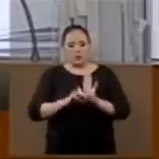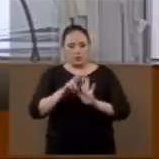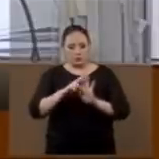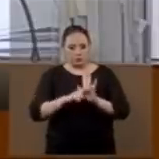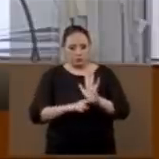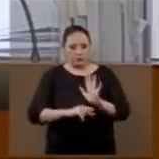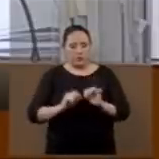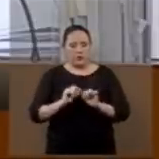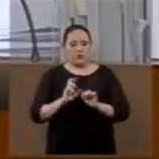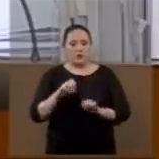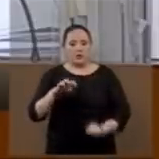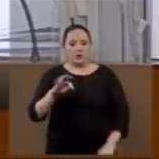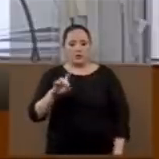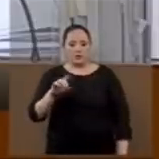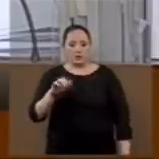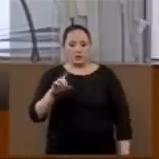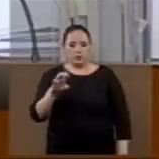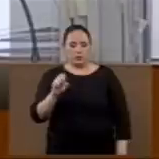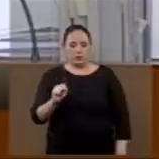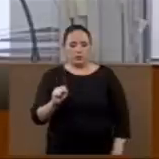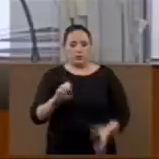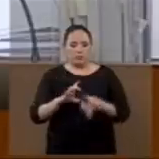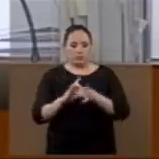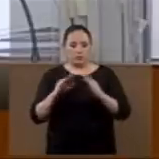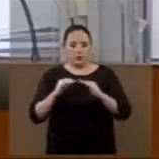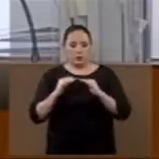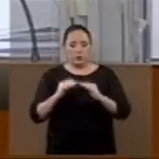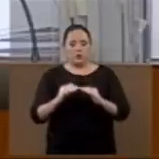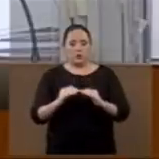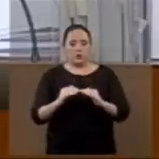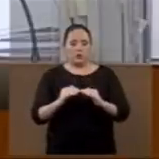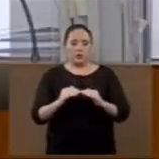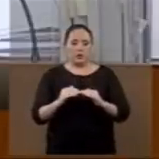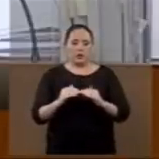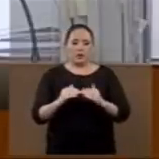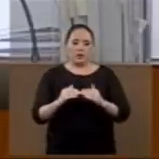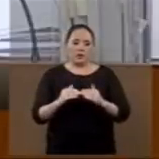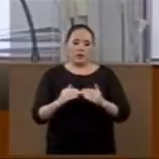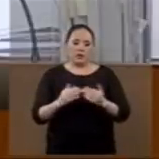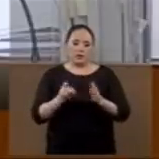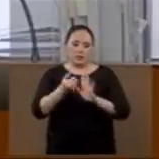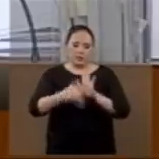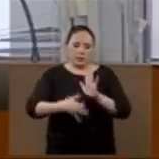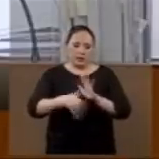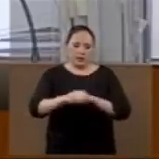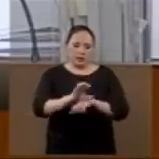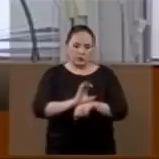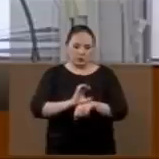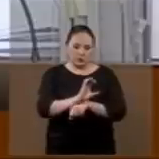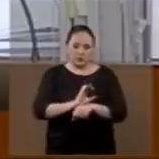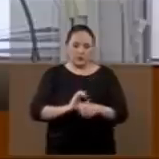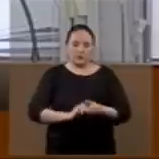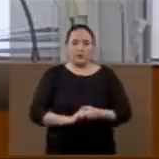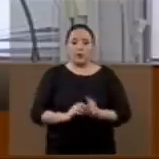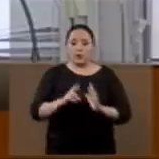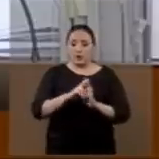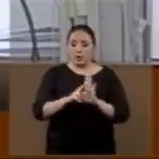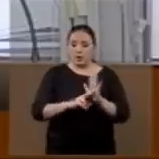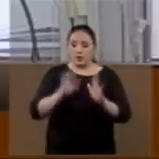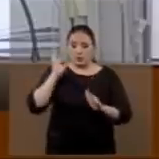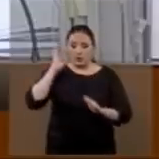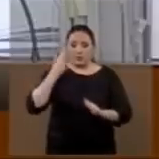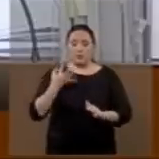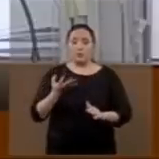editado pelas entidades democrática e juridicamente legitimadas pela ordem constitucional. a norma de decisão, que representa a medida